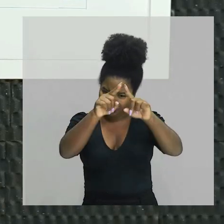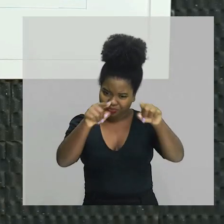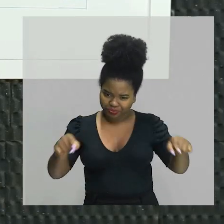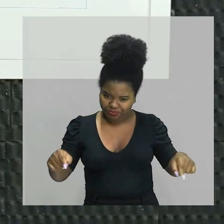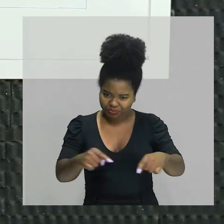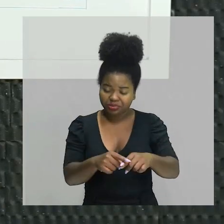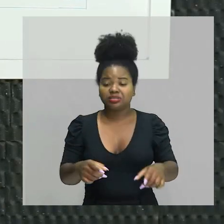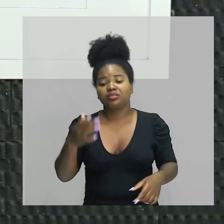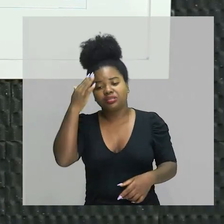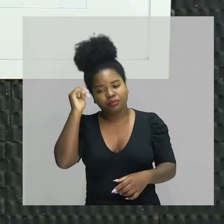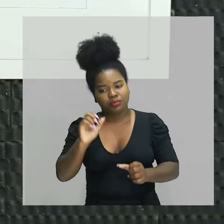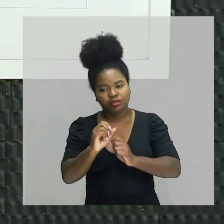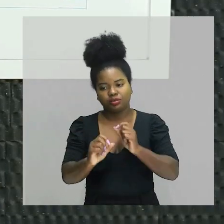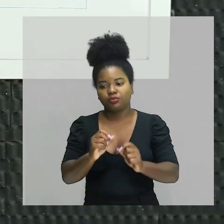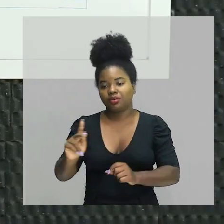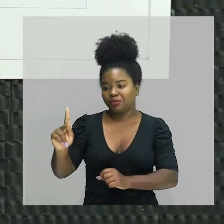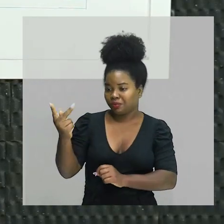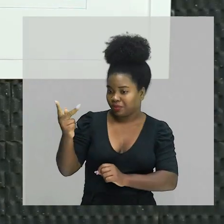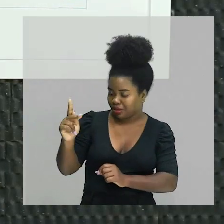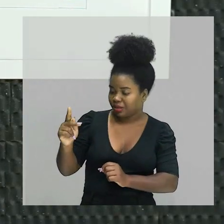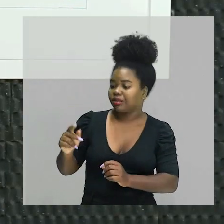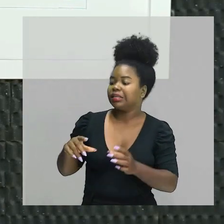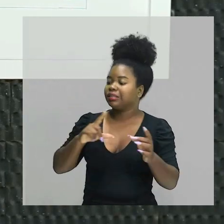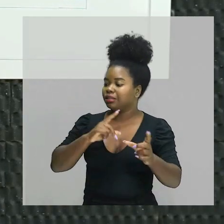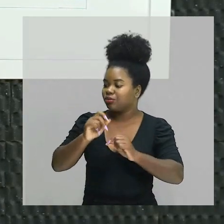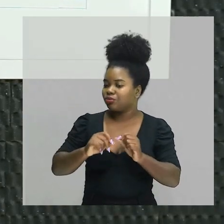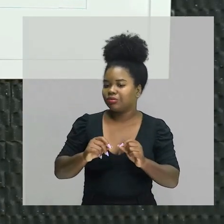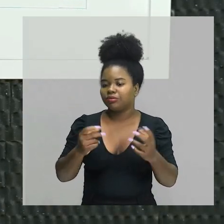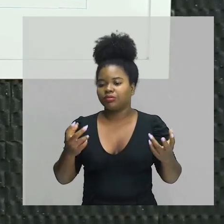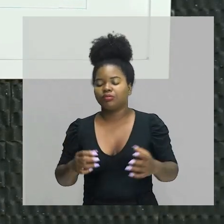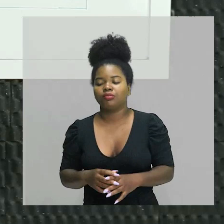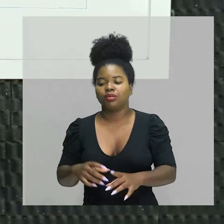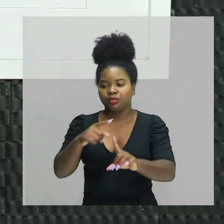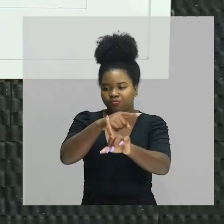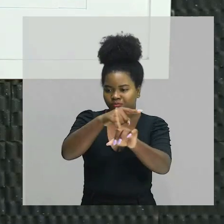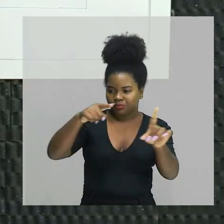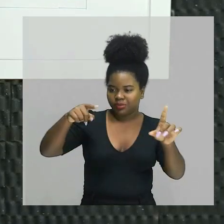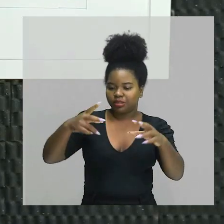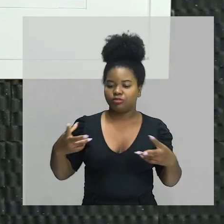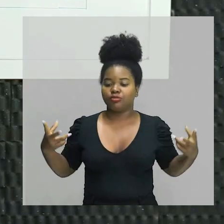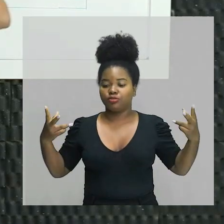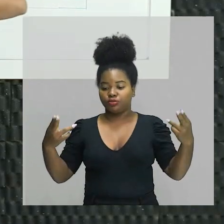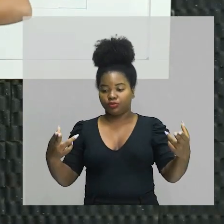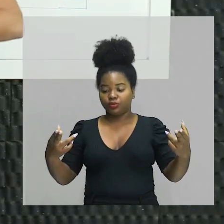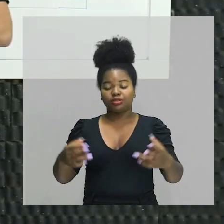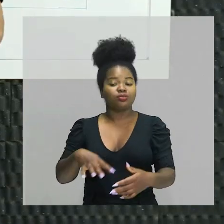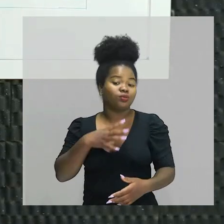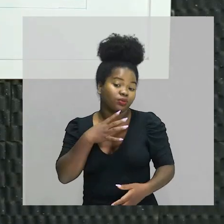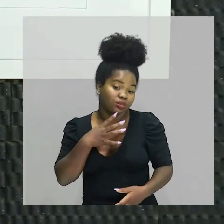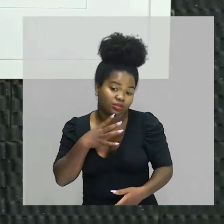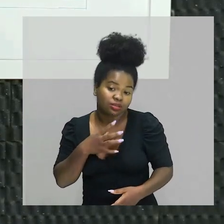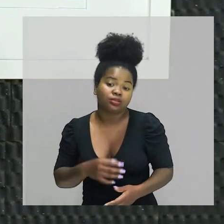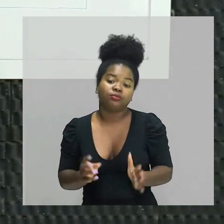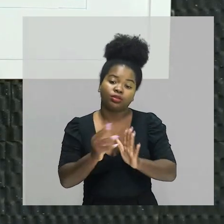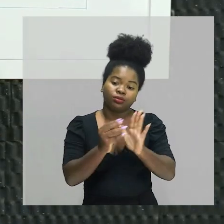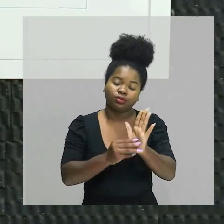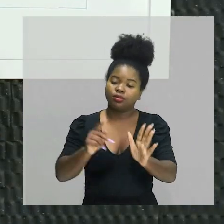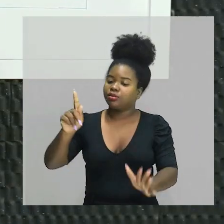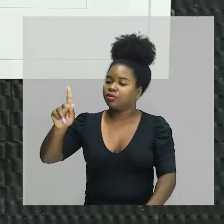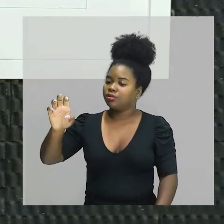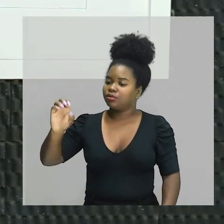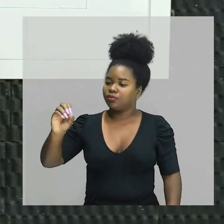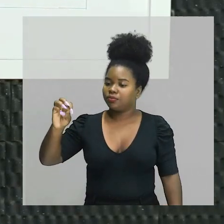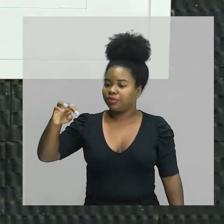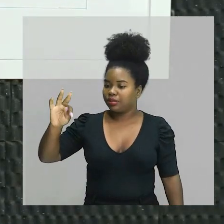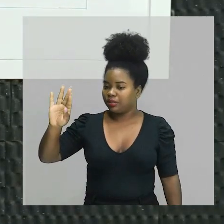triângulo isósceles, ele divide o segmento em duas partes iguais. São os conhecimentos de geometria que você precisa ter. Além